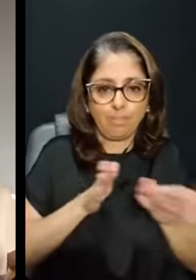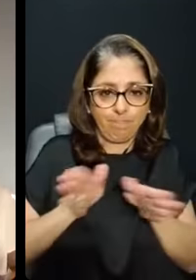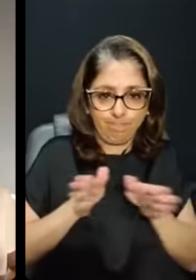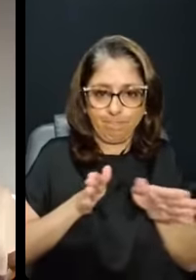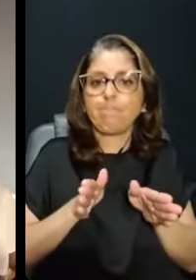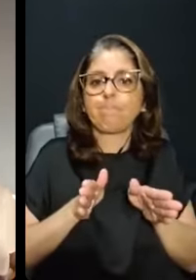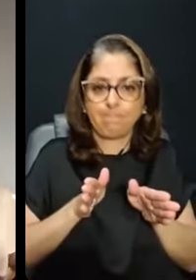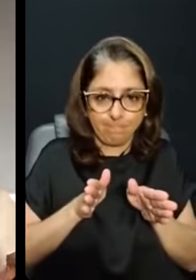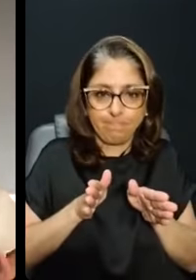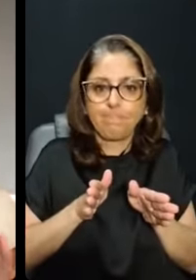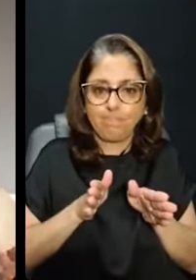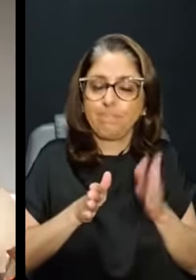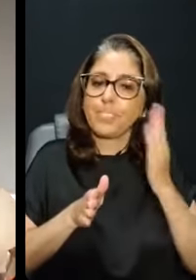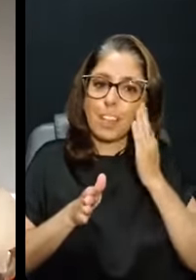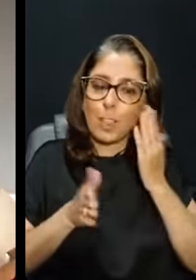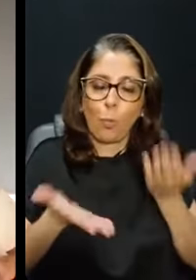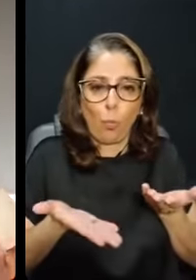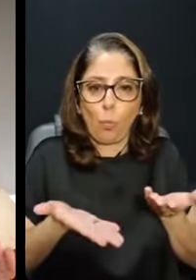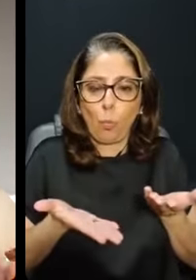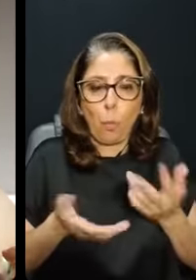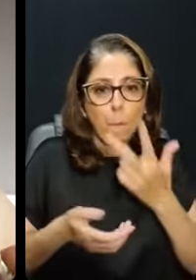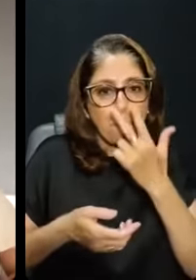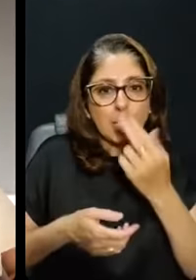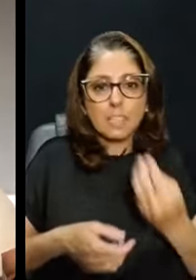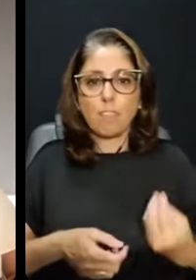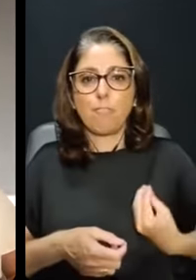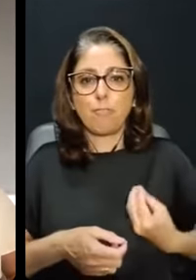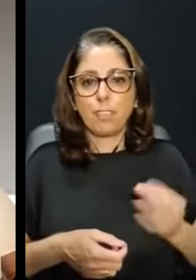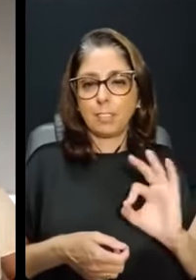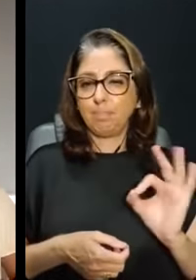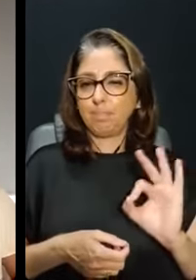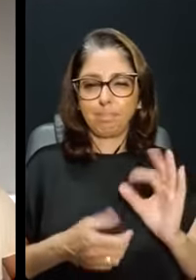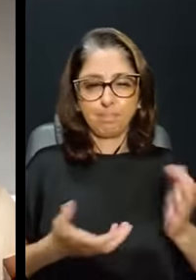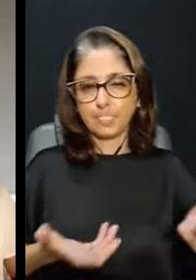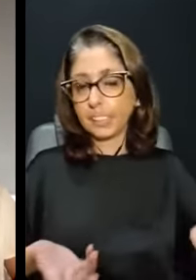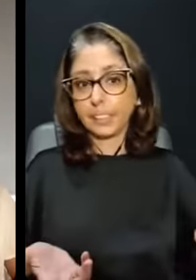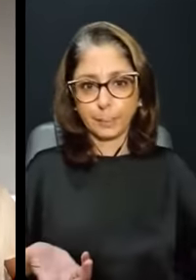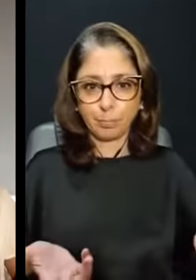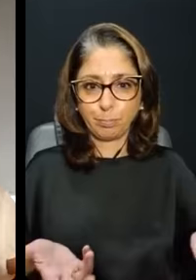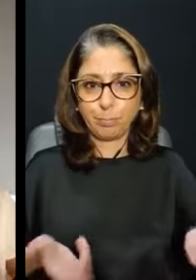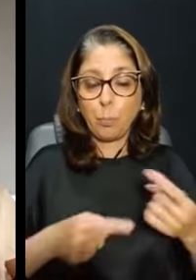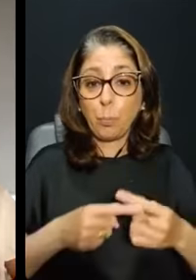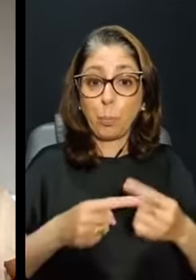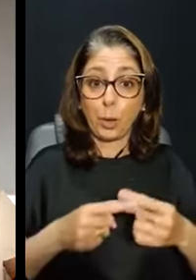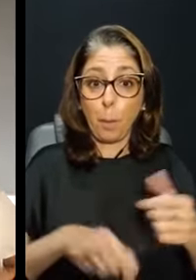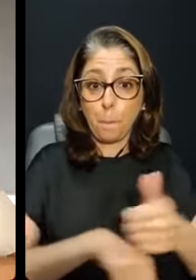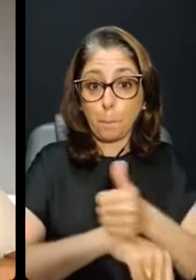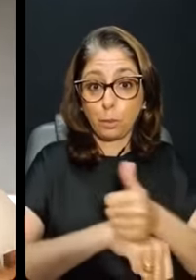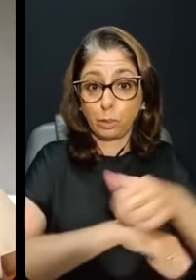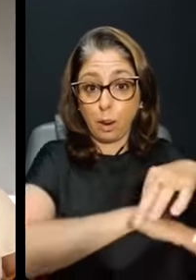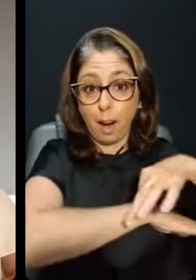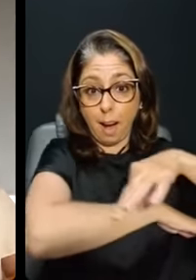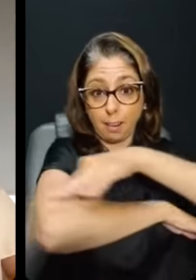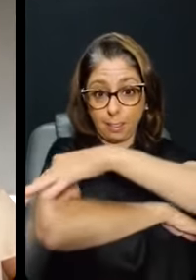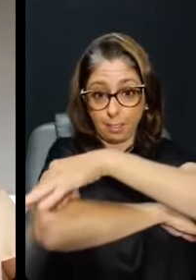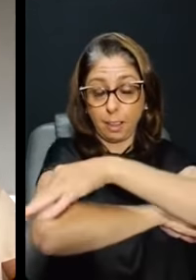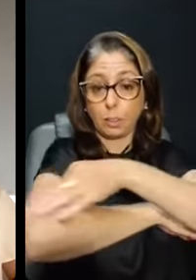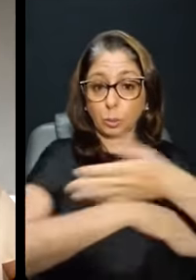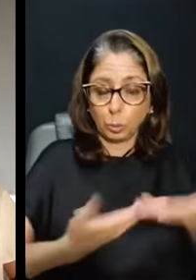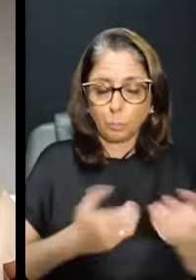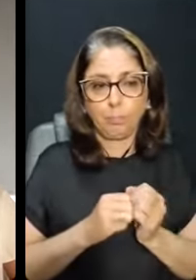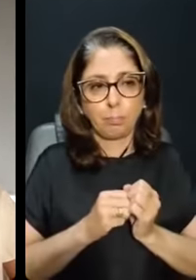muito que tudo era milimetricamente ajeitado pelo arquiteto. Eu achava que faltava identidade, que